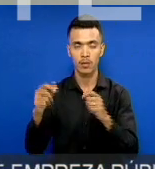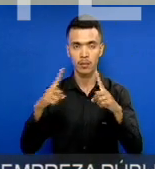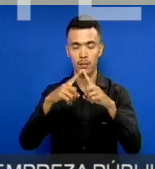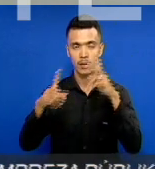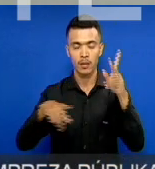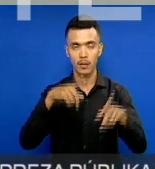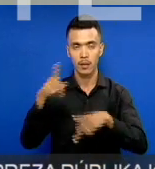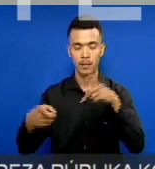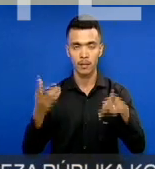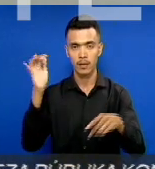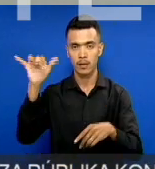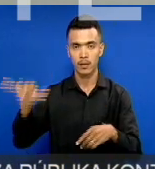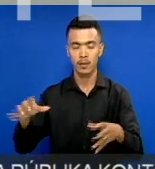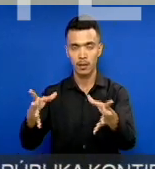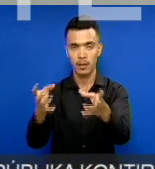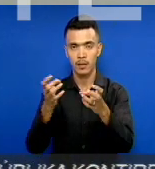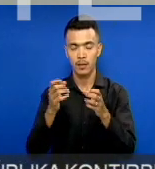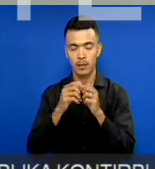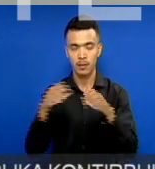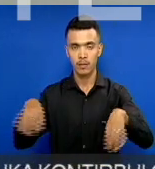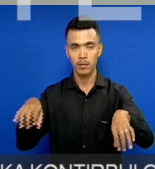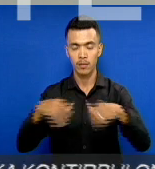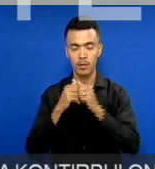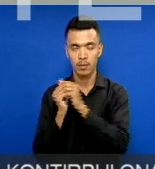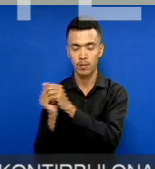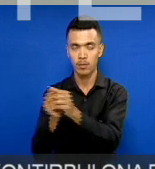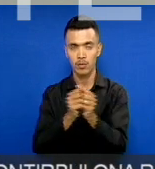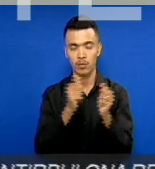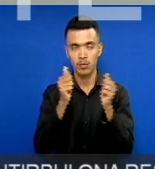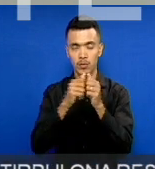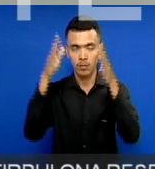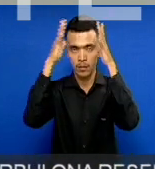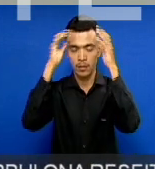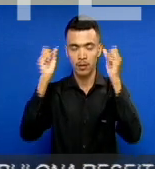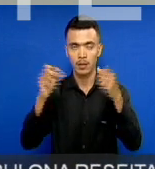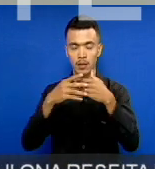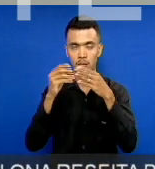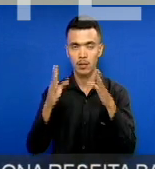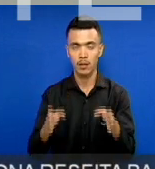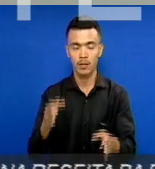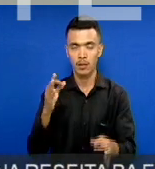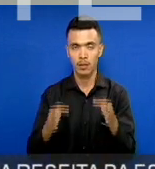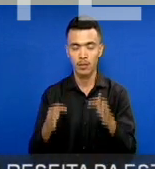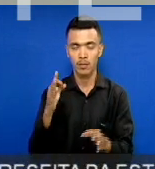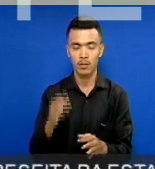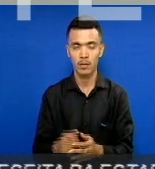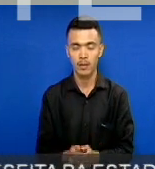A minha carreira é serviço lá muito com o presidente da autoridade. Né? A tua para, em termos